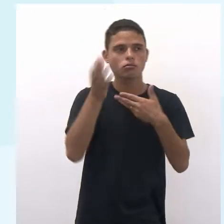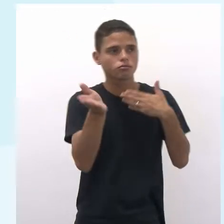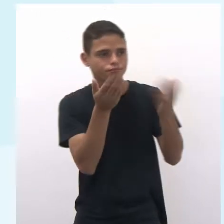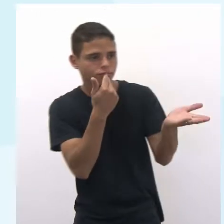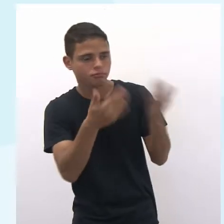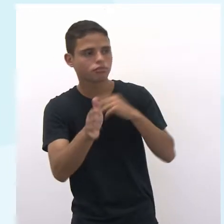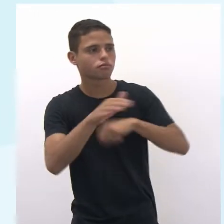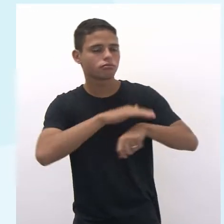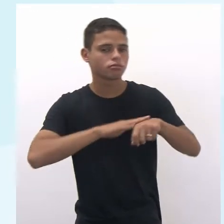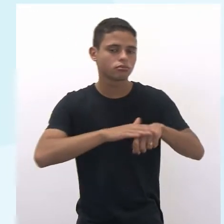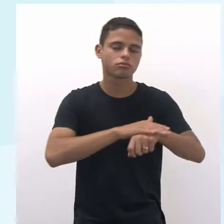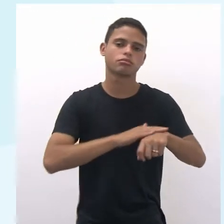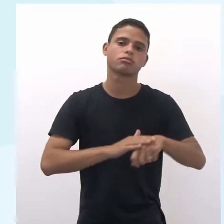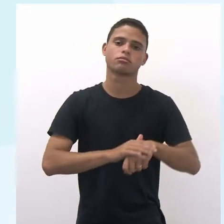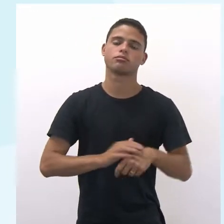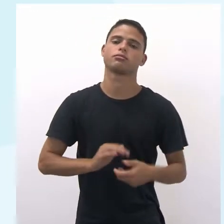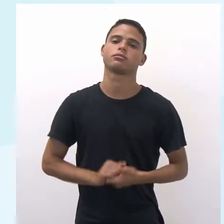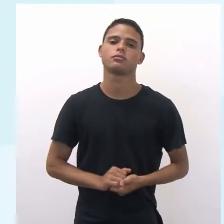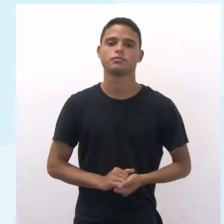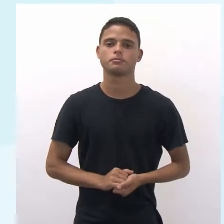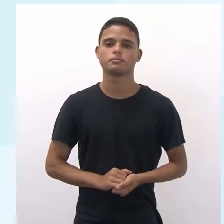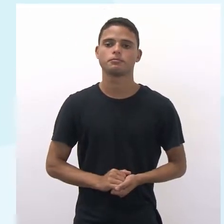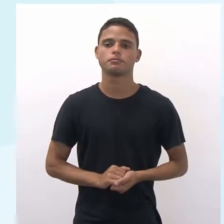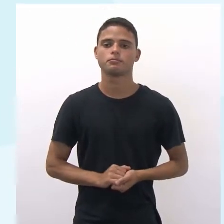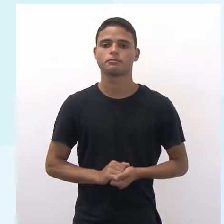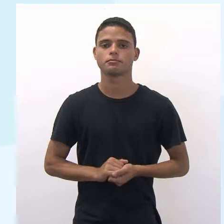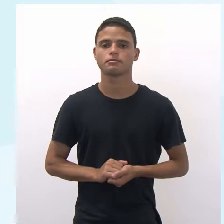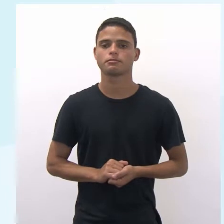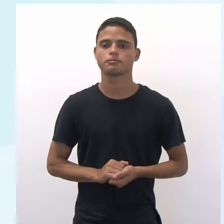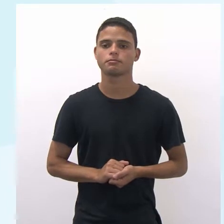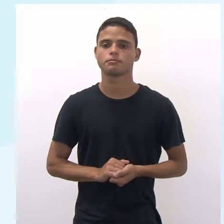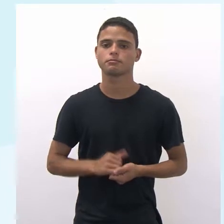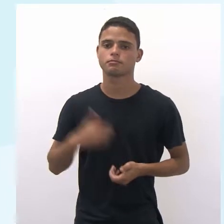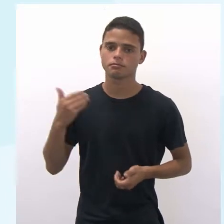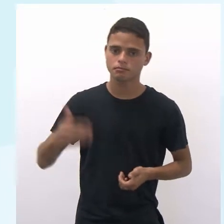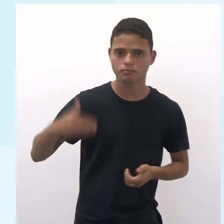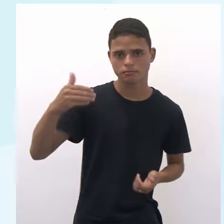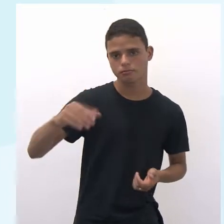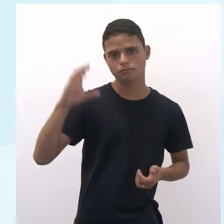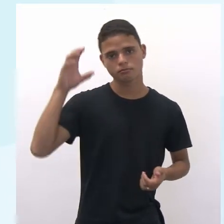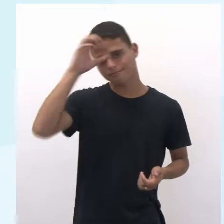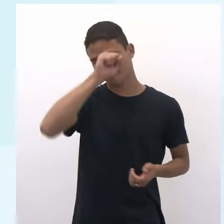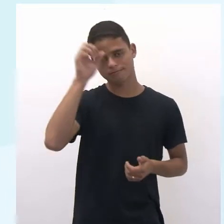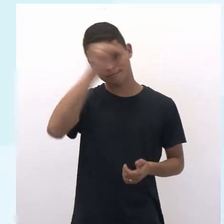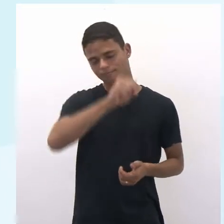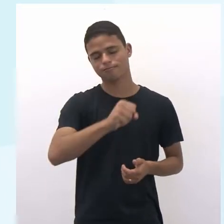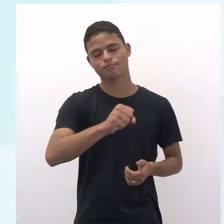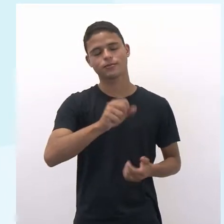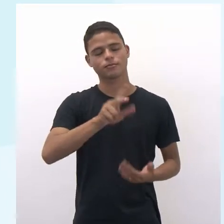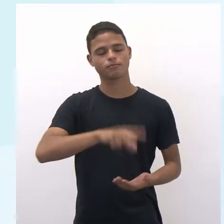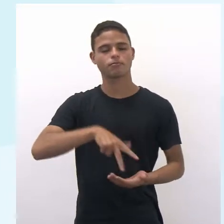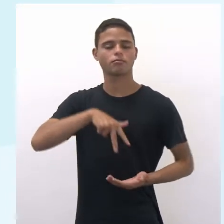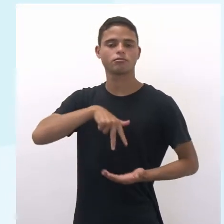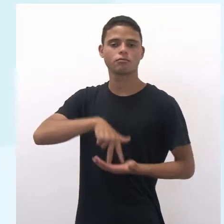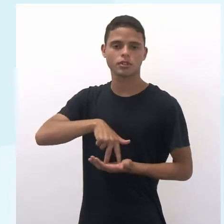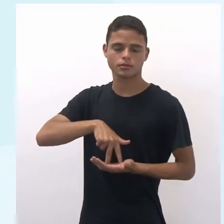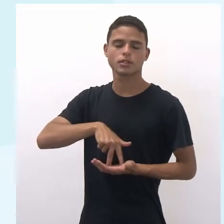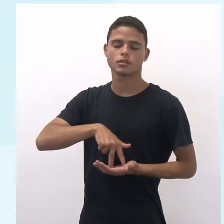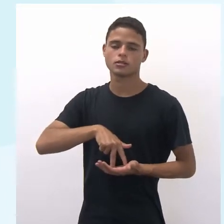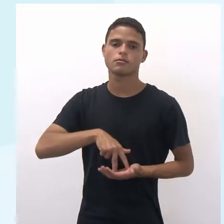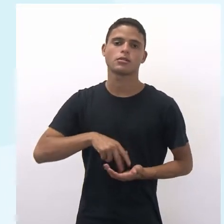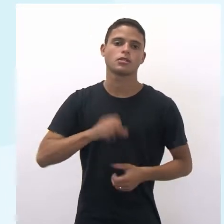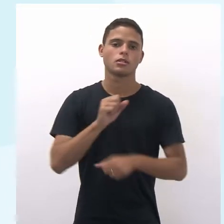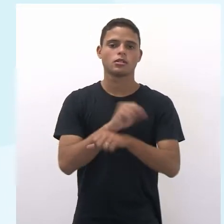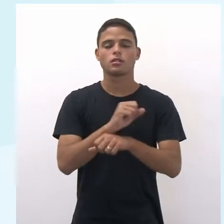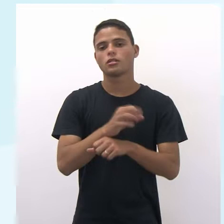debater sobre determinado assunto. E no processo de ensino-aprendizagem, se apropriar. Exatamente, muito bem. Então, ó, vou apresentar aqui